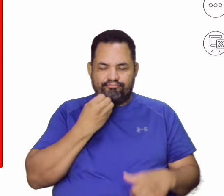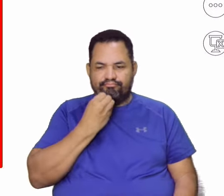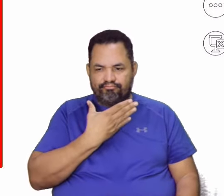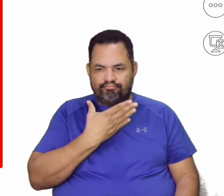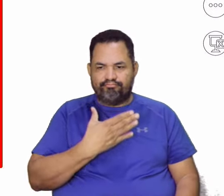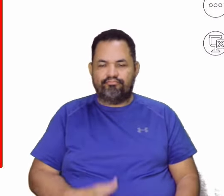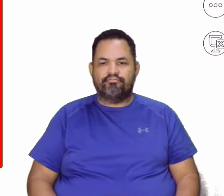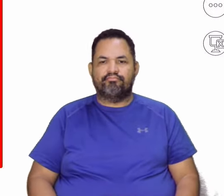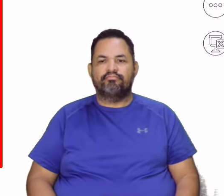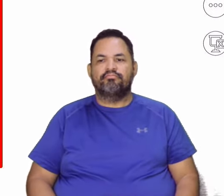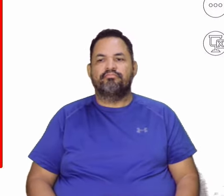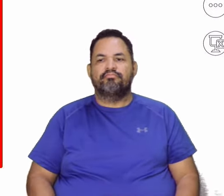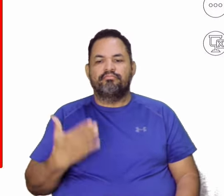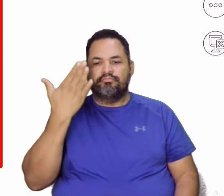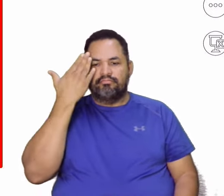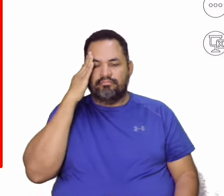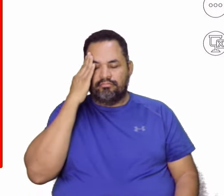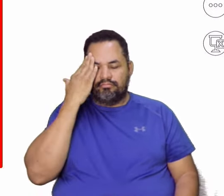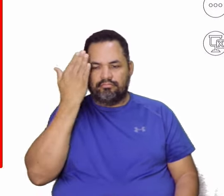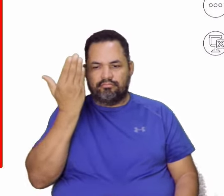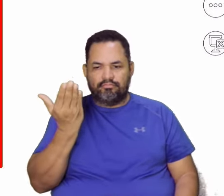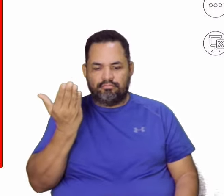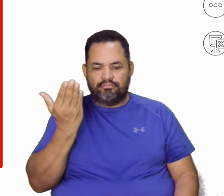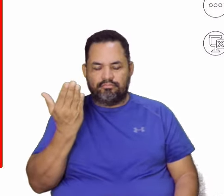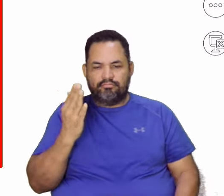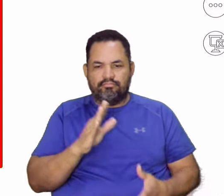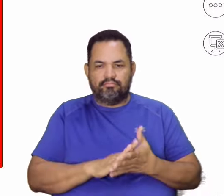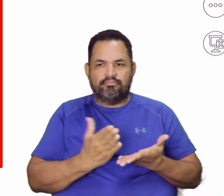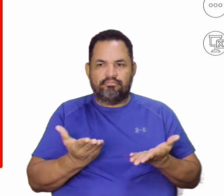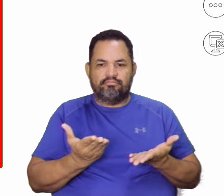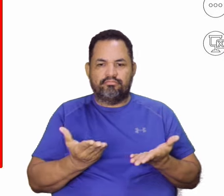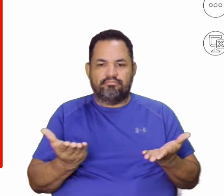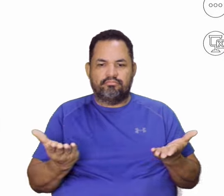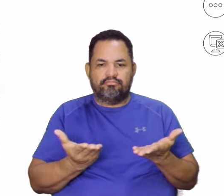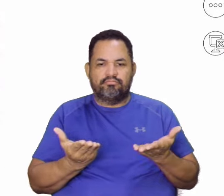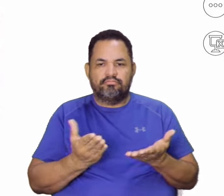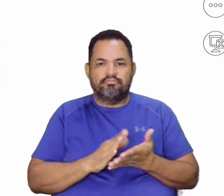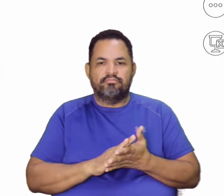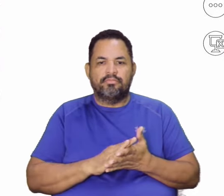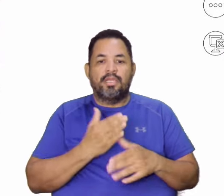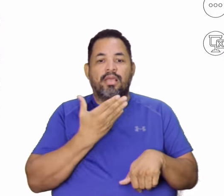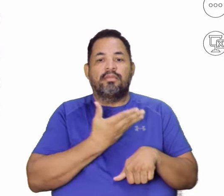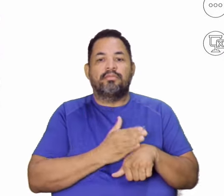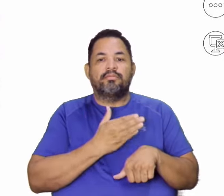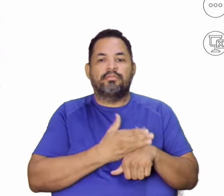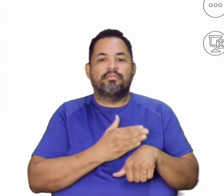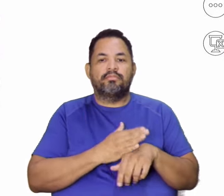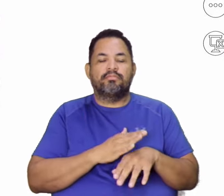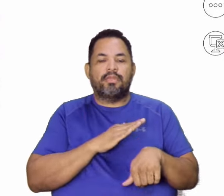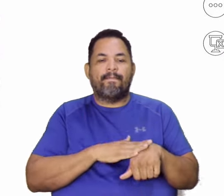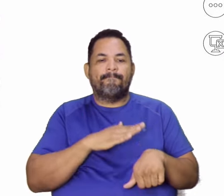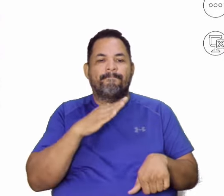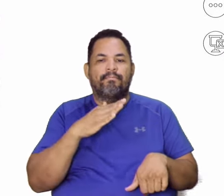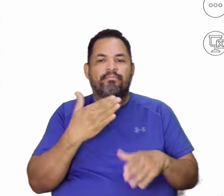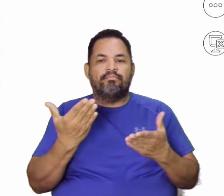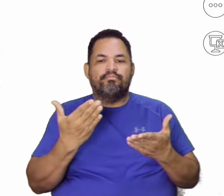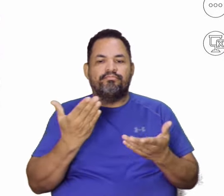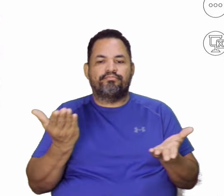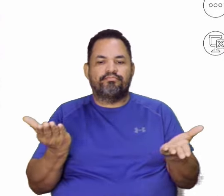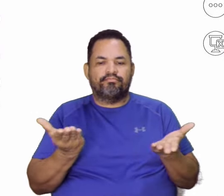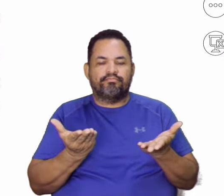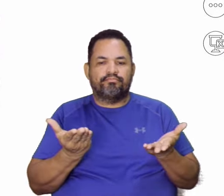bem compreendido nossas questões vou deixar aqui para vocês aqui o nosso momento aqui pratique mais e